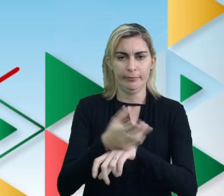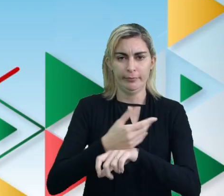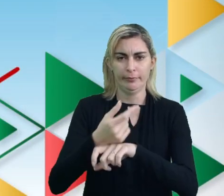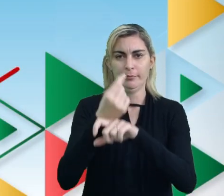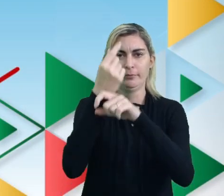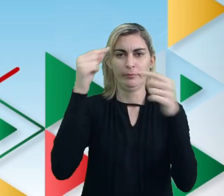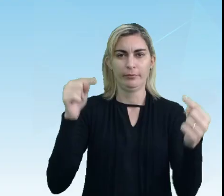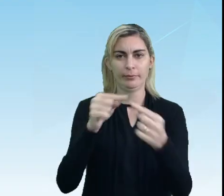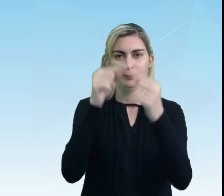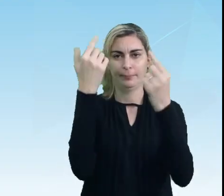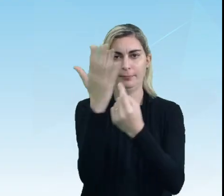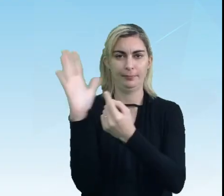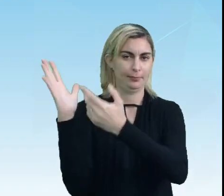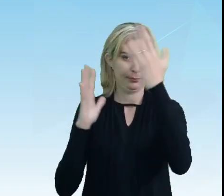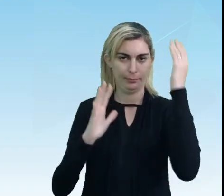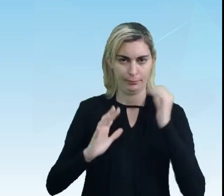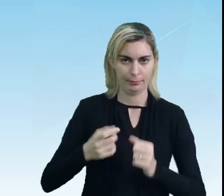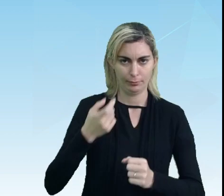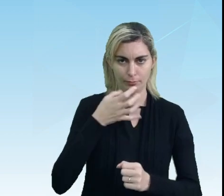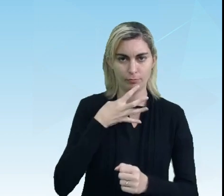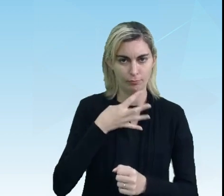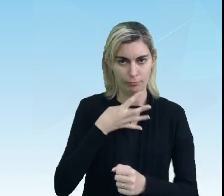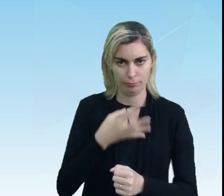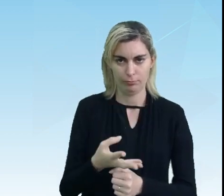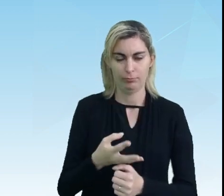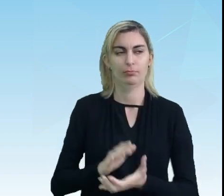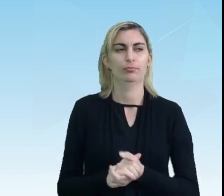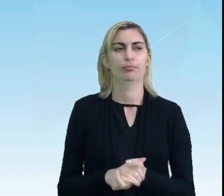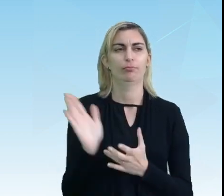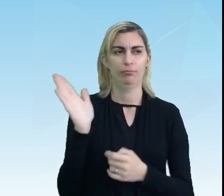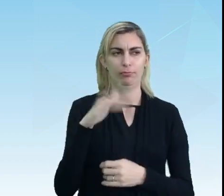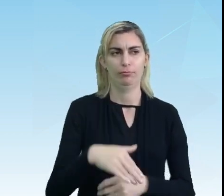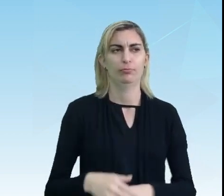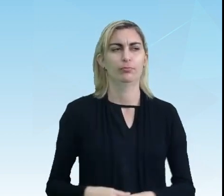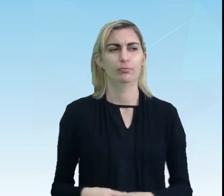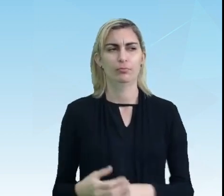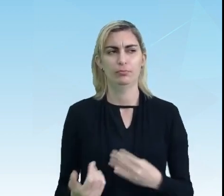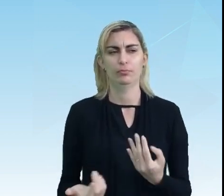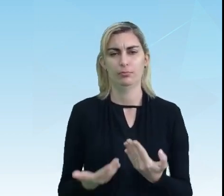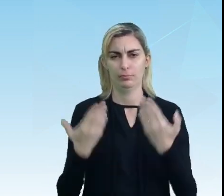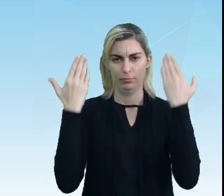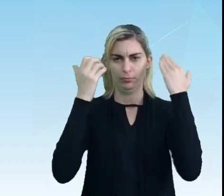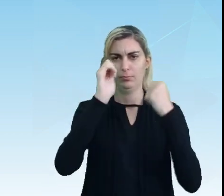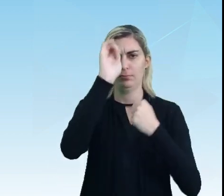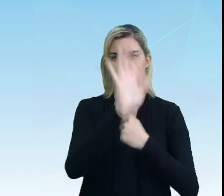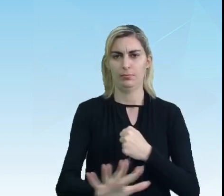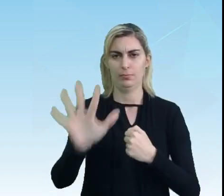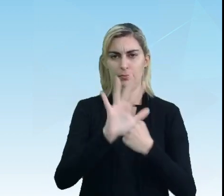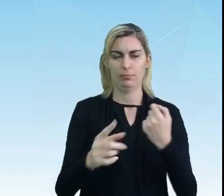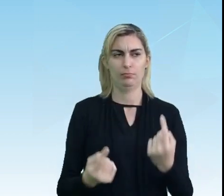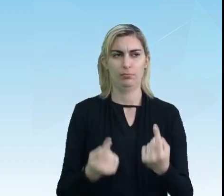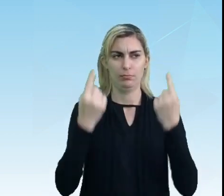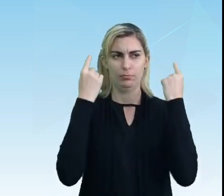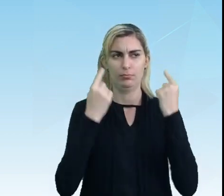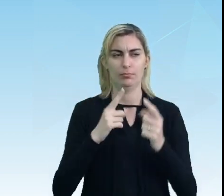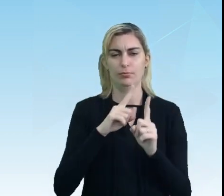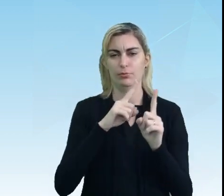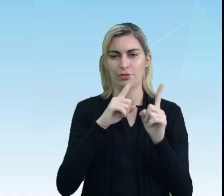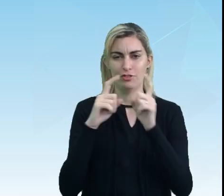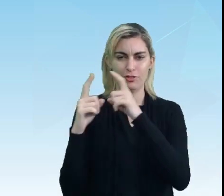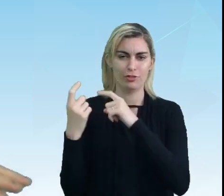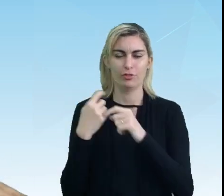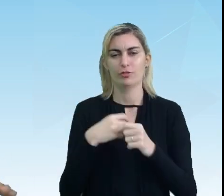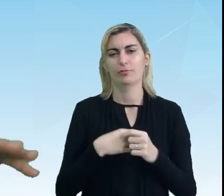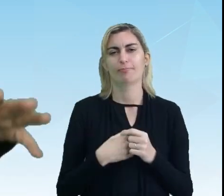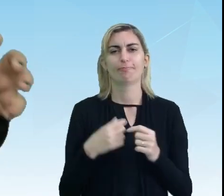impactos ambientais? Vamos conhecer? Vamos! Aí eu vou botar logo para vocês assistirem uma charge, uma